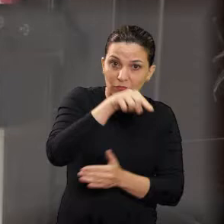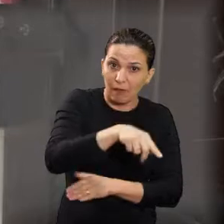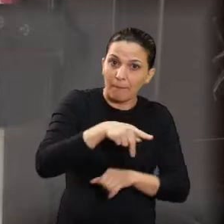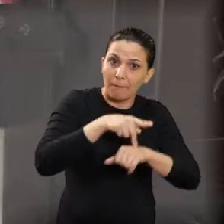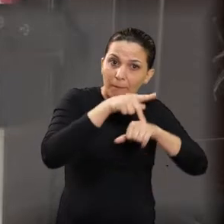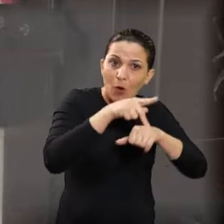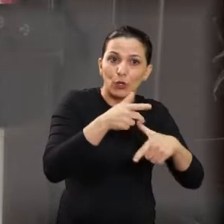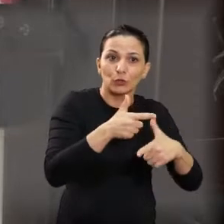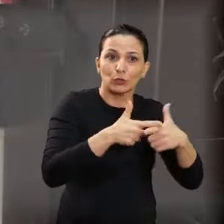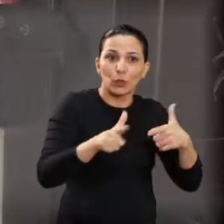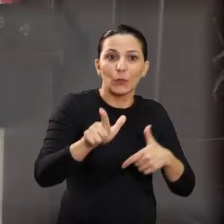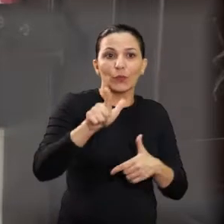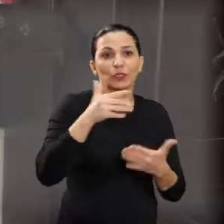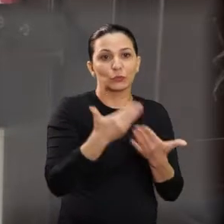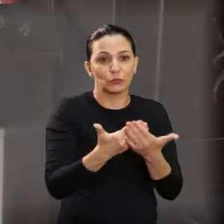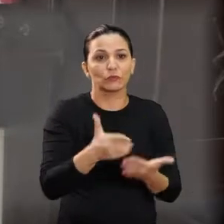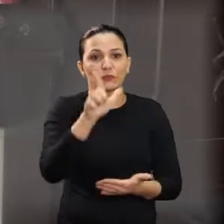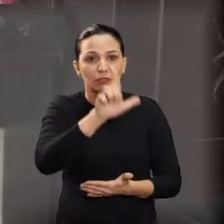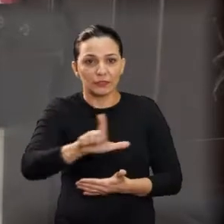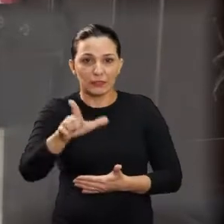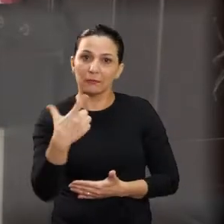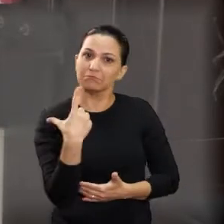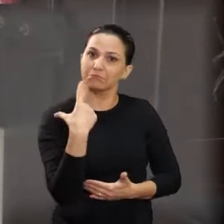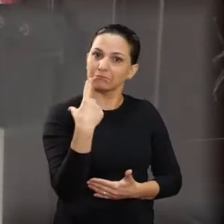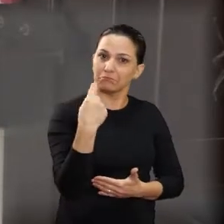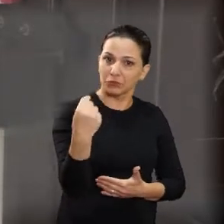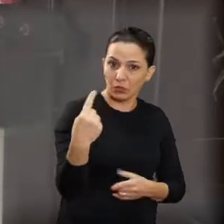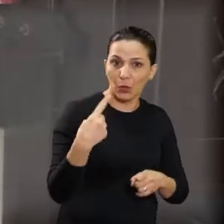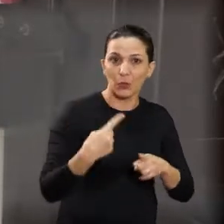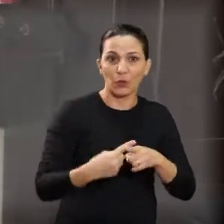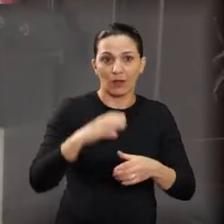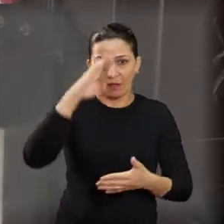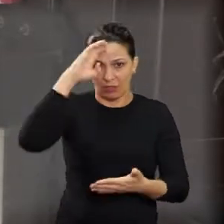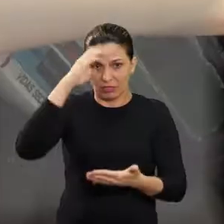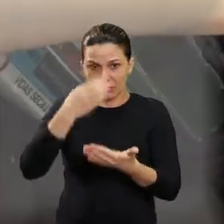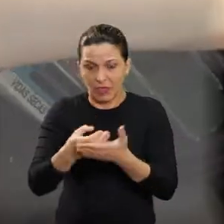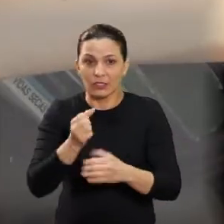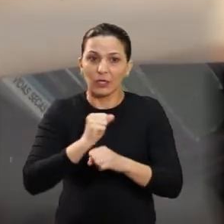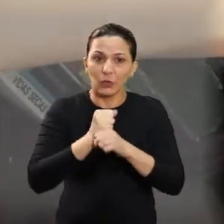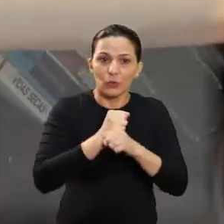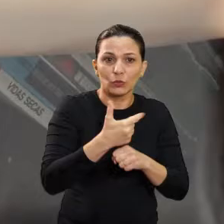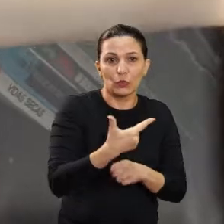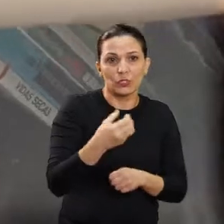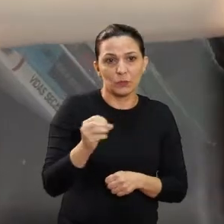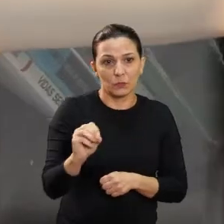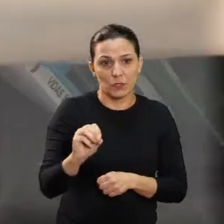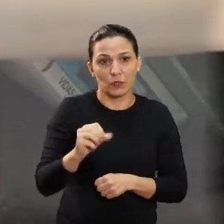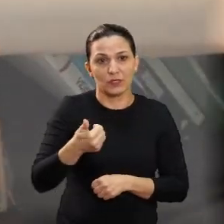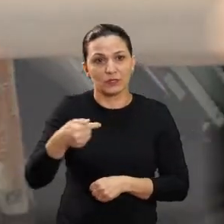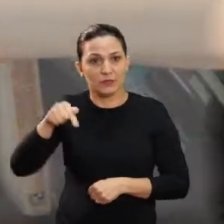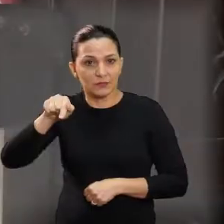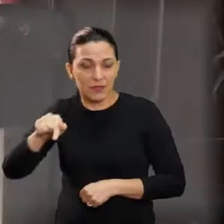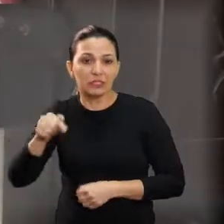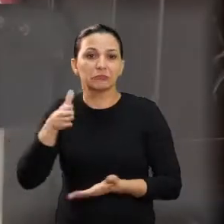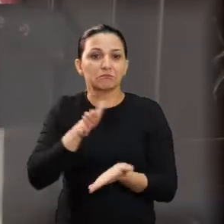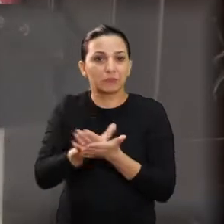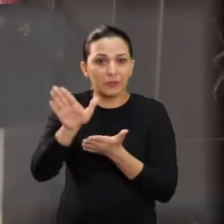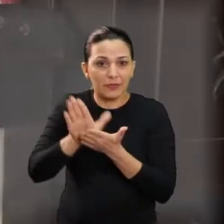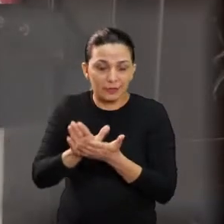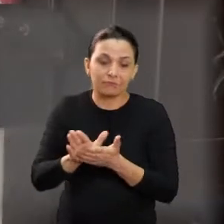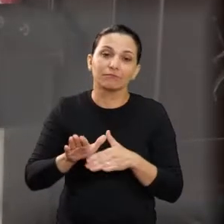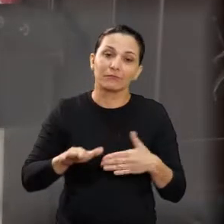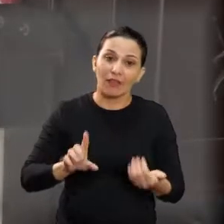seleção interna primeiro, então primeiro eu tive que vencer uma seleção interna na unidade. No meu programa de pesquisa, nos estudos literários,